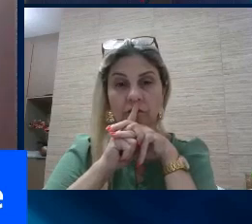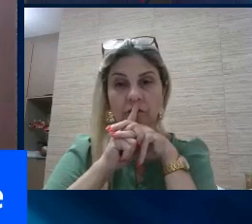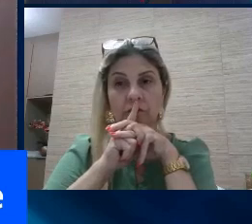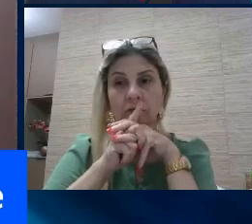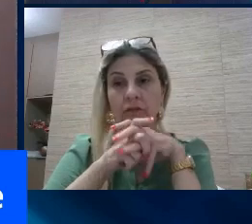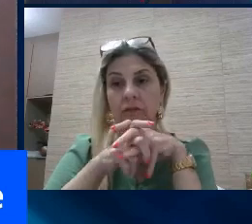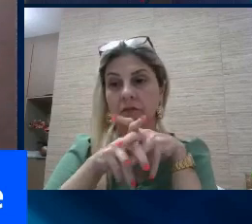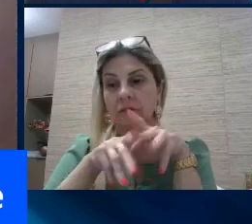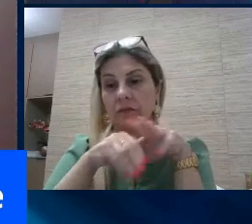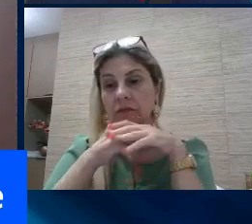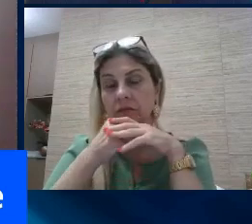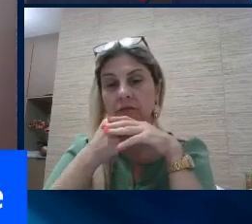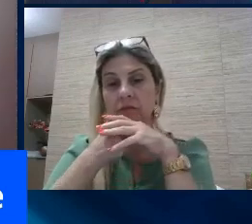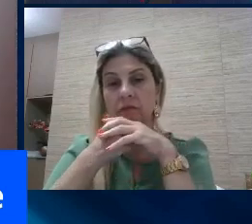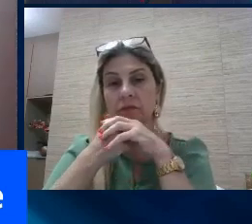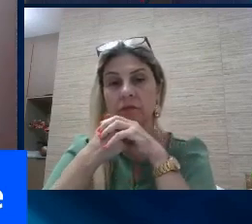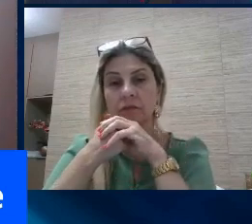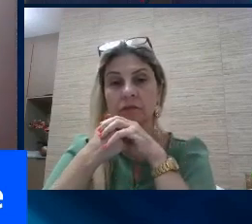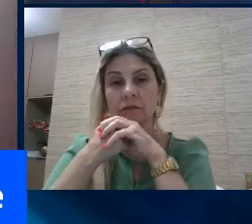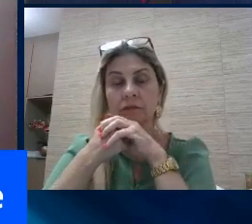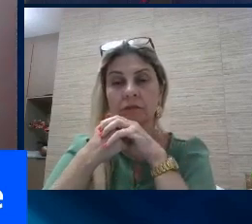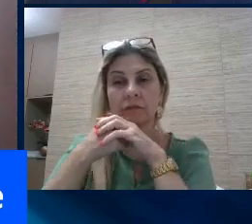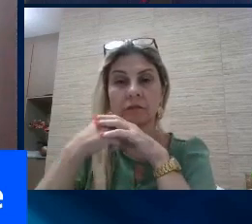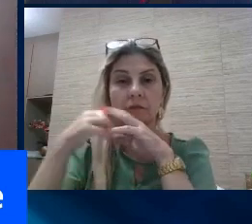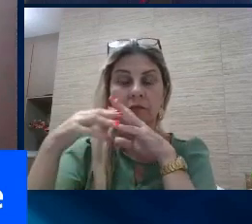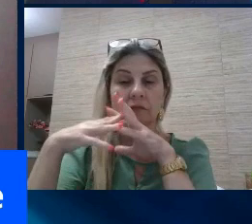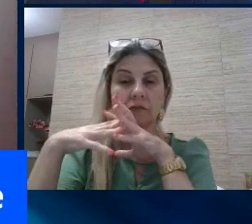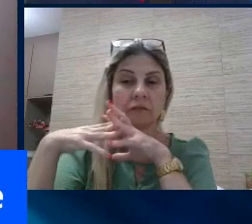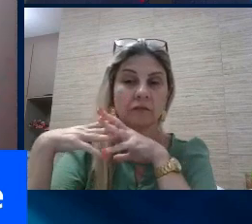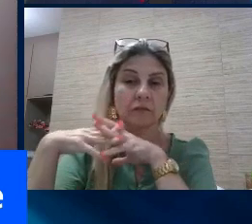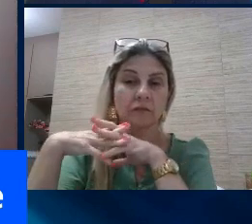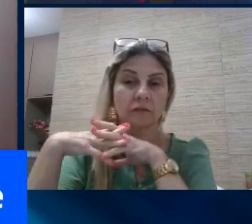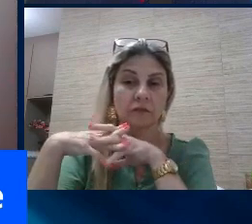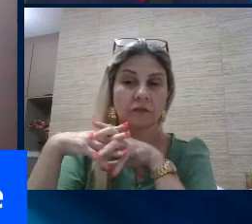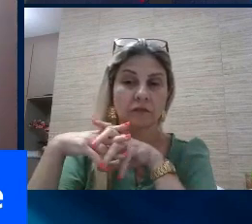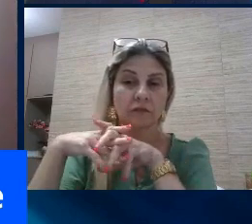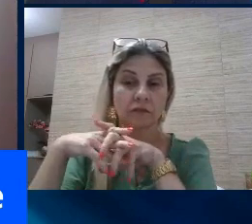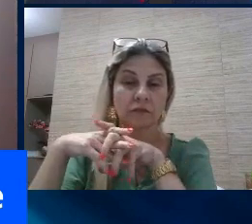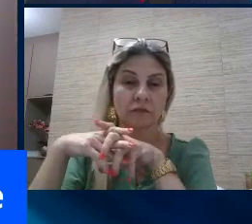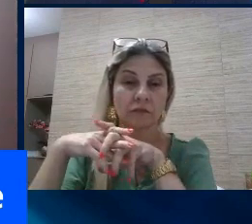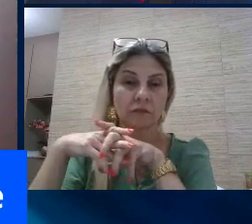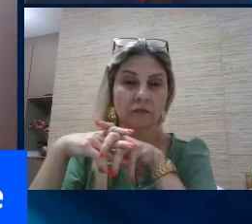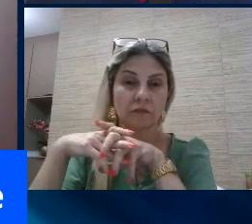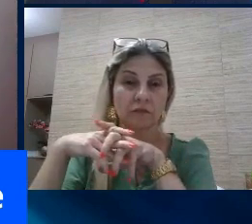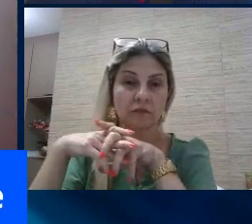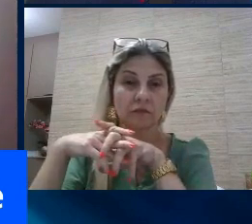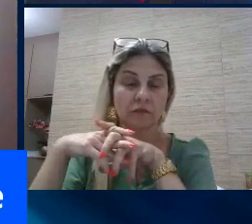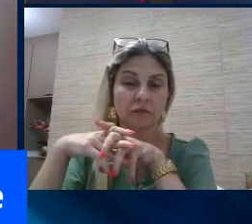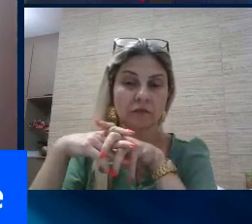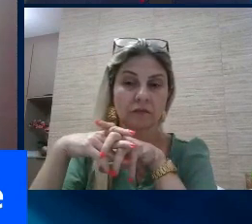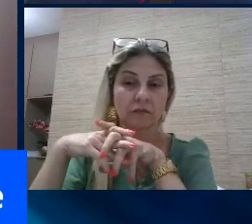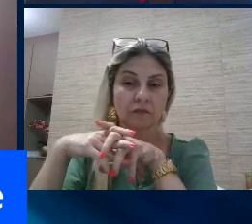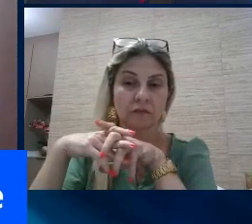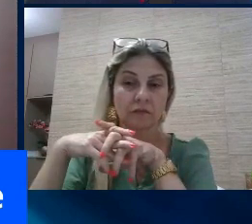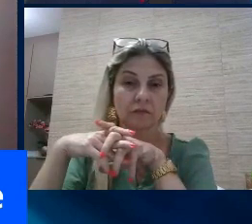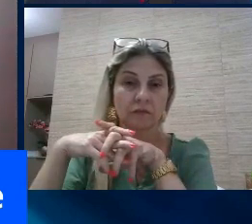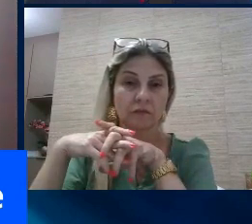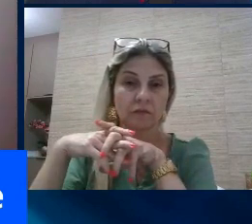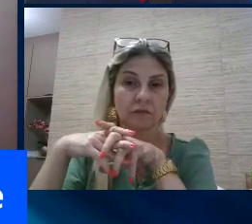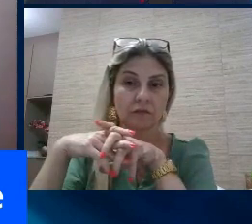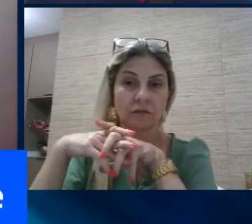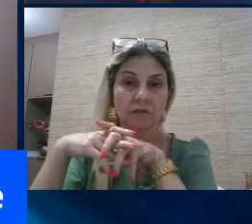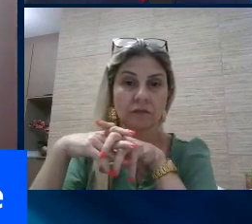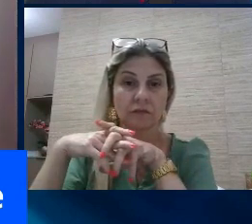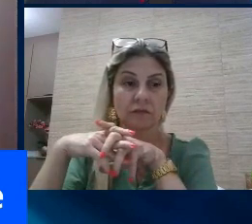infelizmente, se sobrepõe a questões humanitárias, essa guerra que não termina, que a gente discute aqui bastante, né, Santiago?